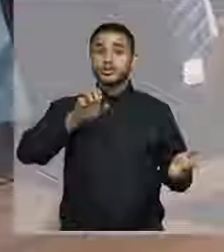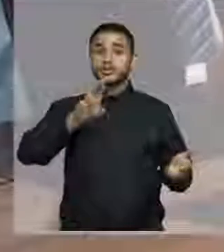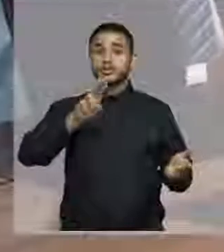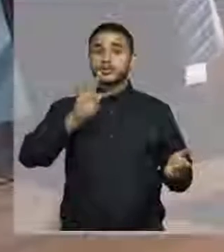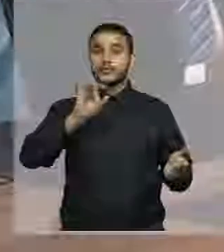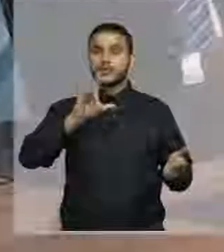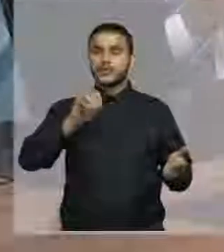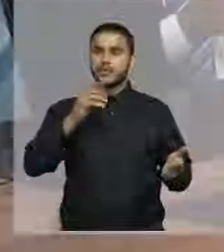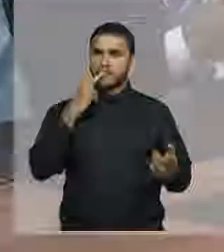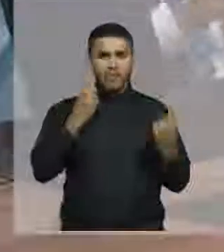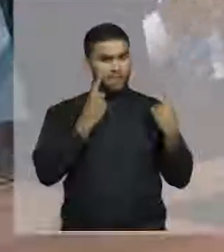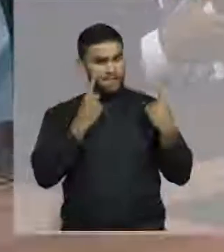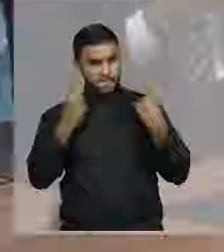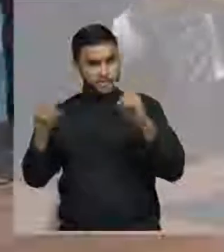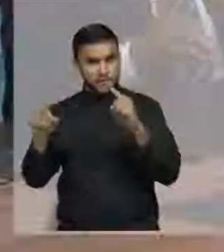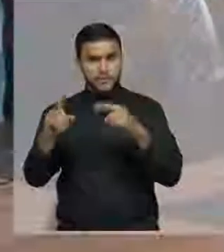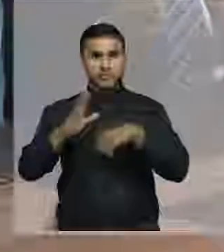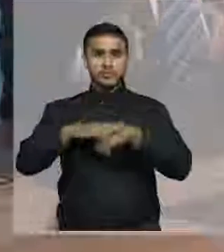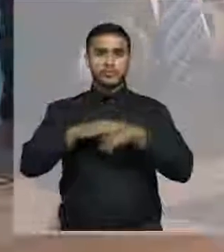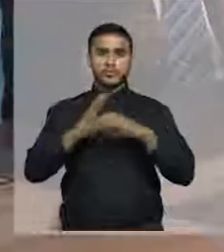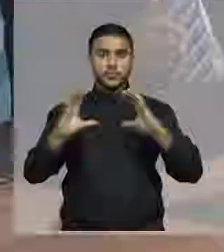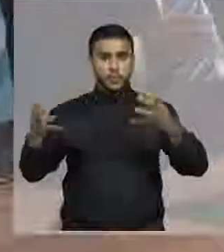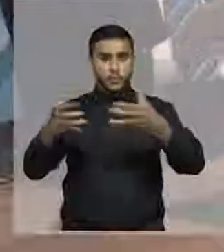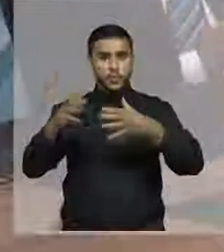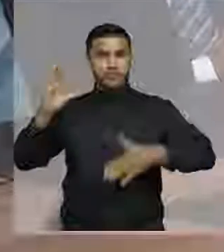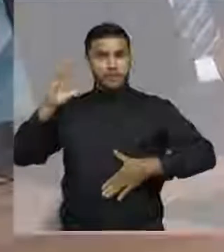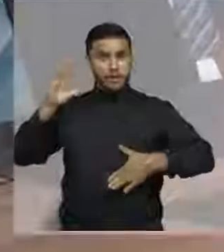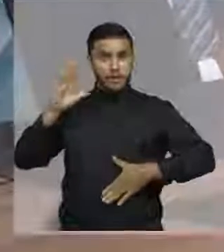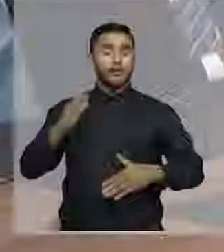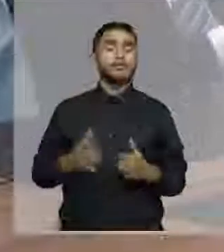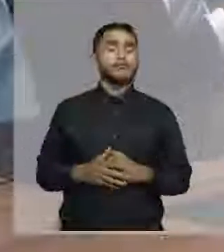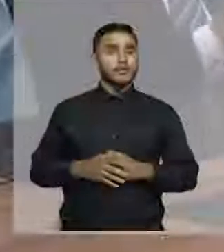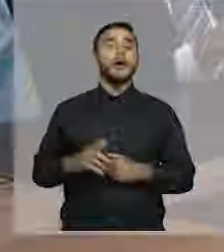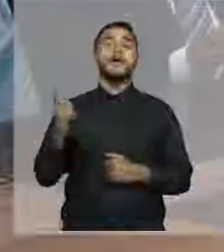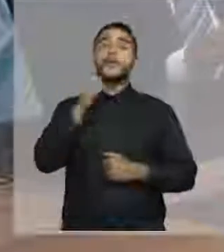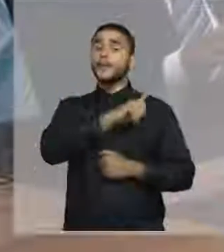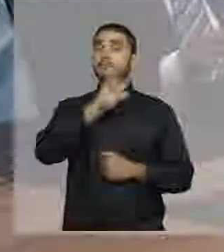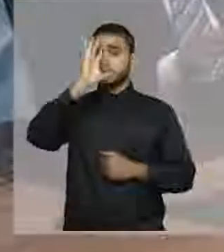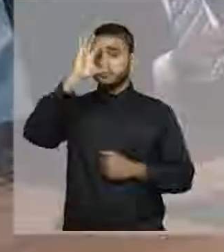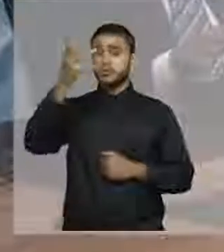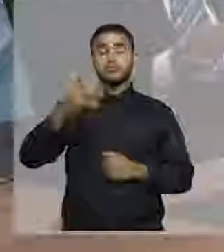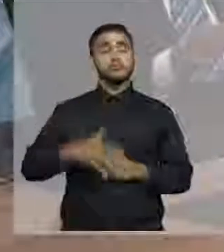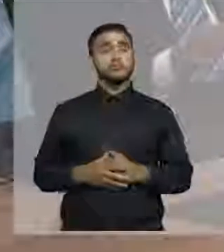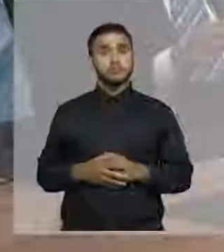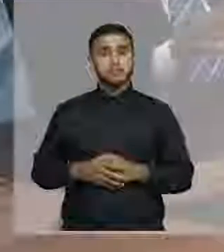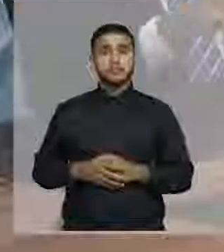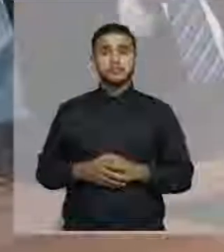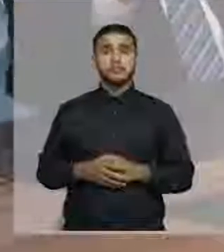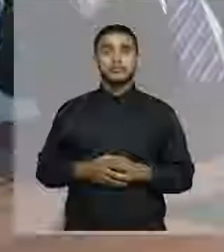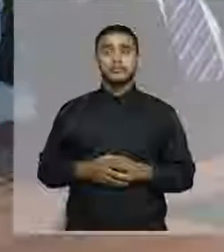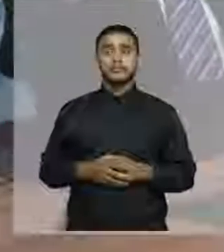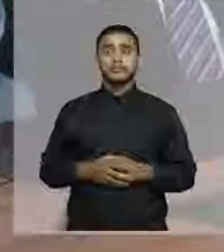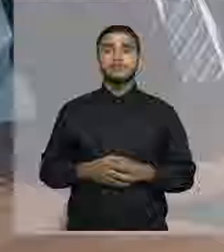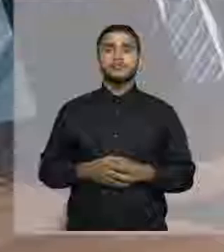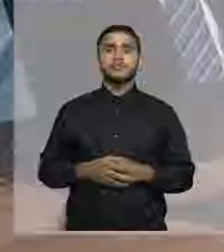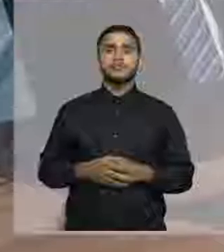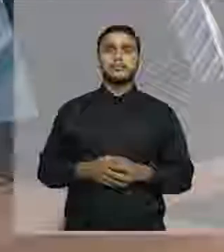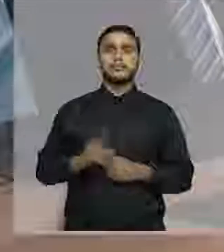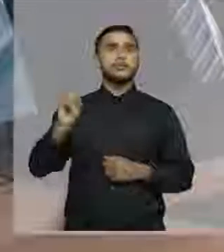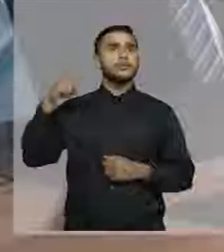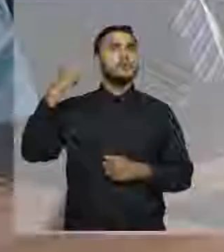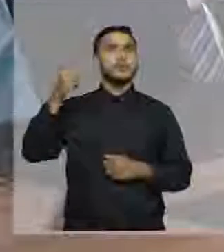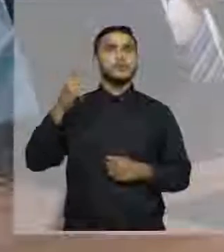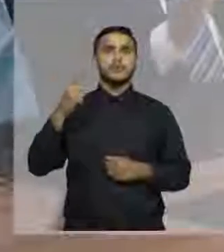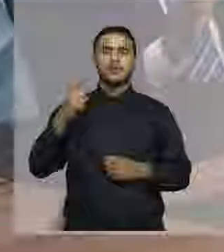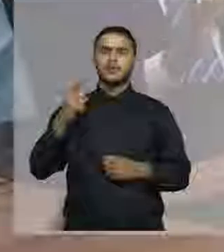energicamente. E houve um combate muito enérgico ao cangaço. E realmente resolveu. O cangaço está renascendo, foi